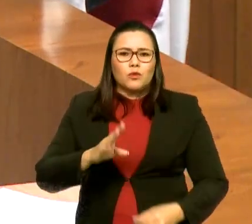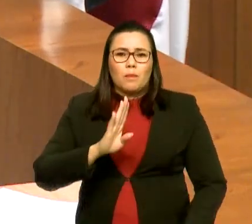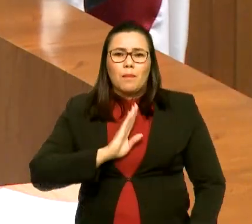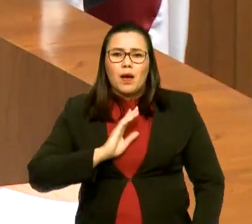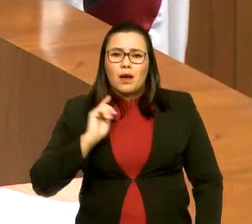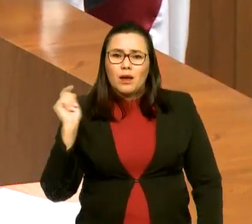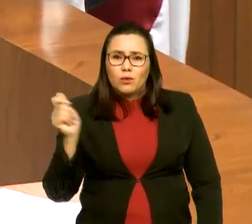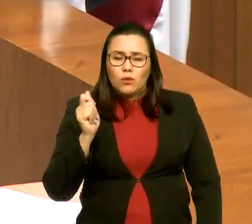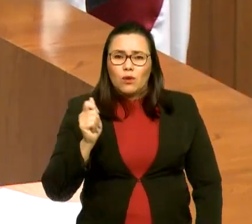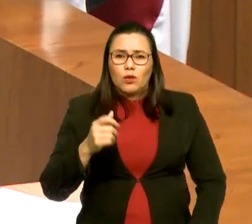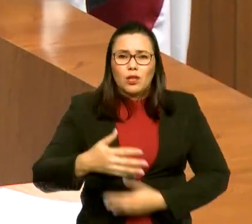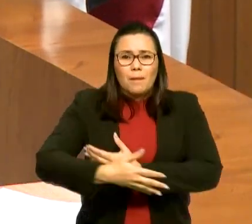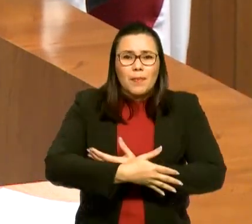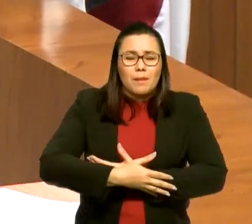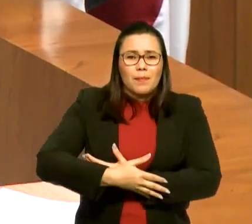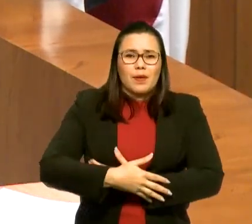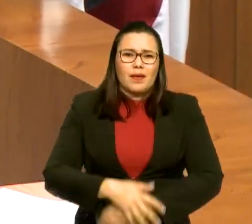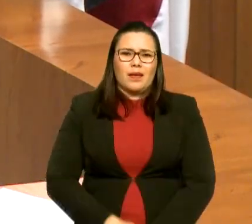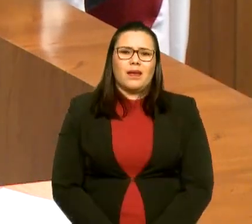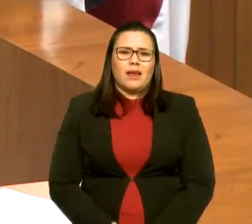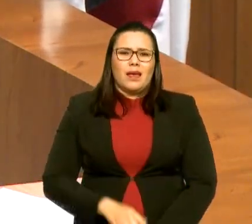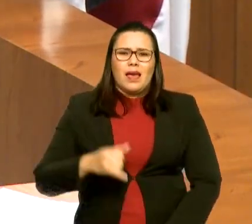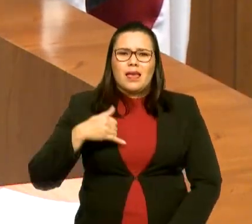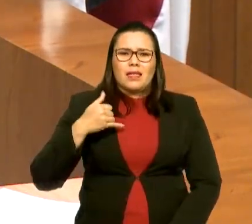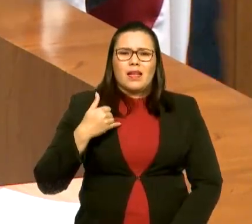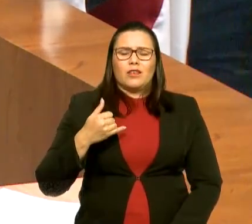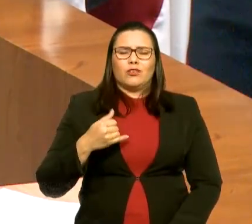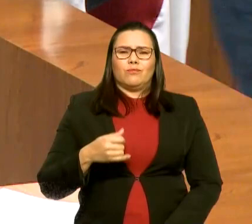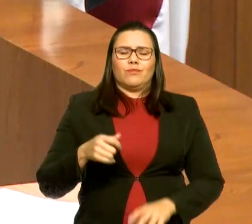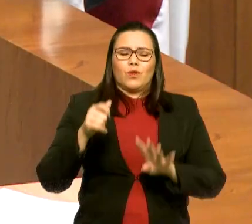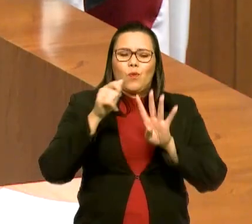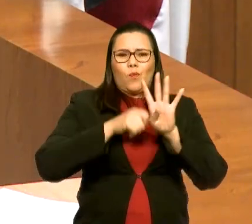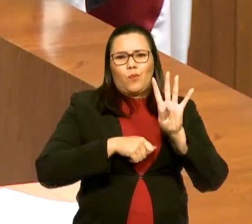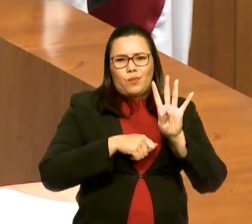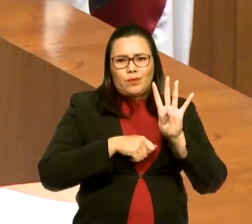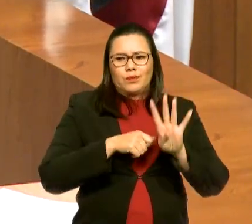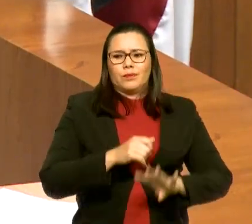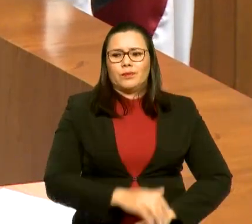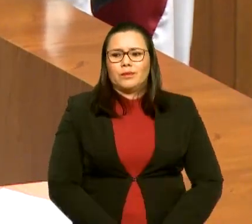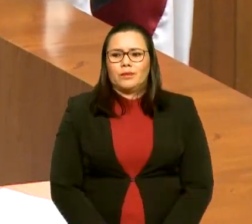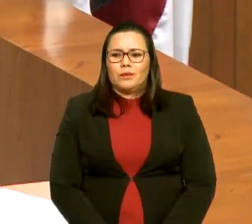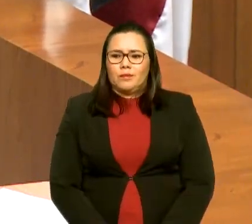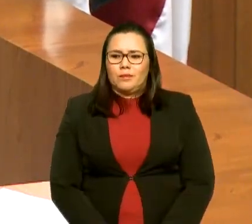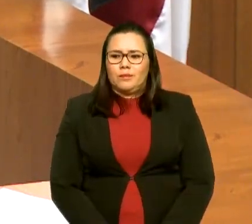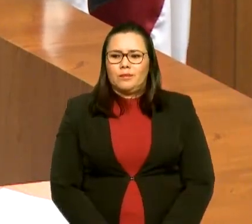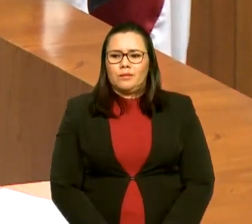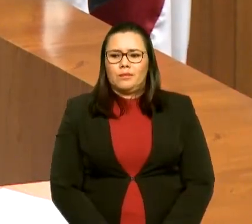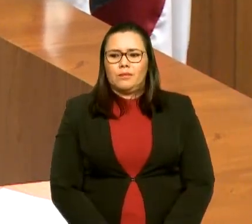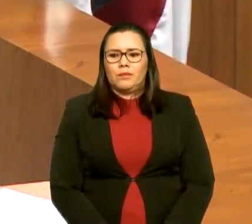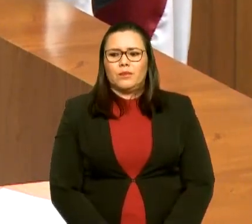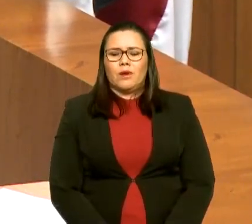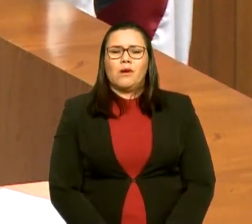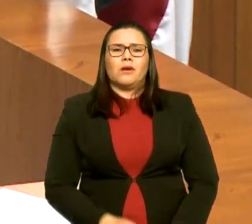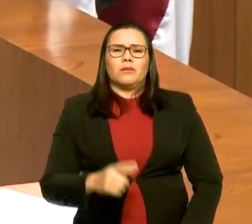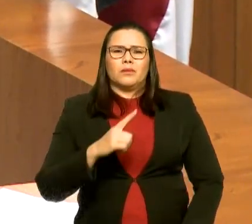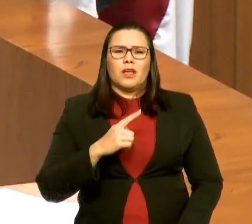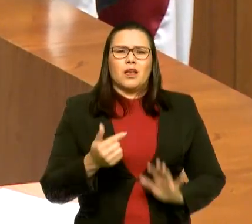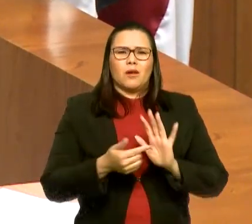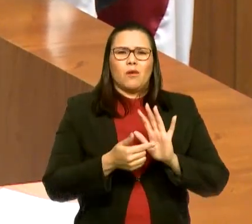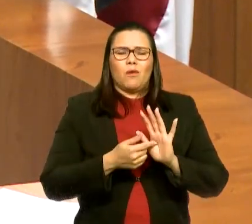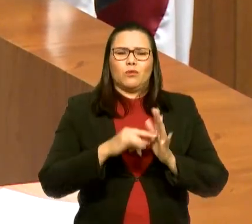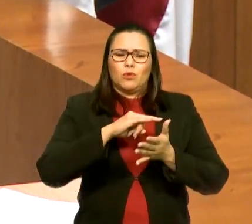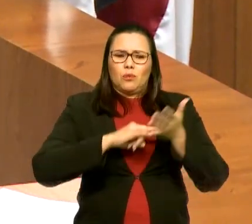Corda, de apenas 4 meses, que não importa o resultado do laudo que a delegada